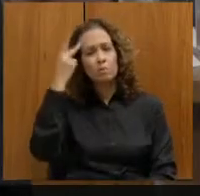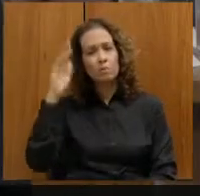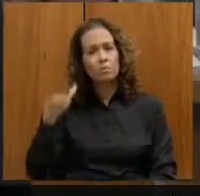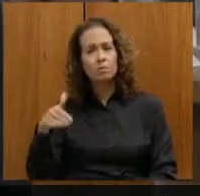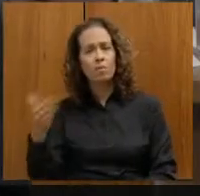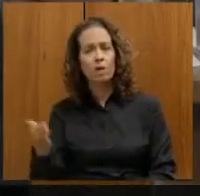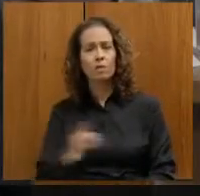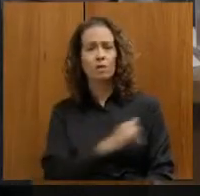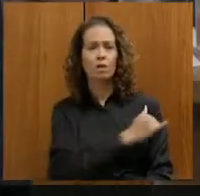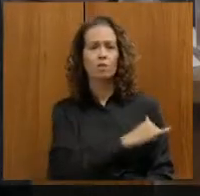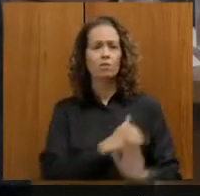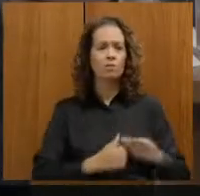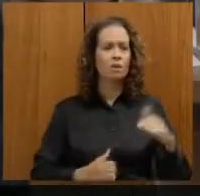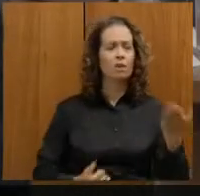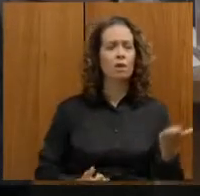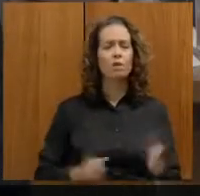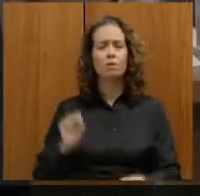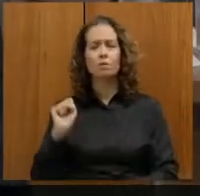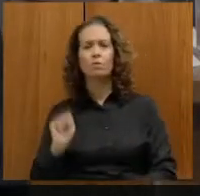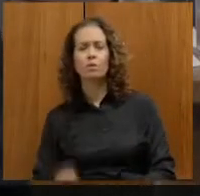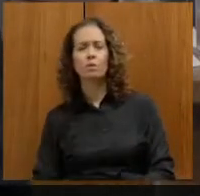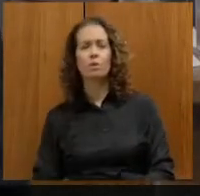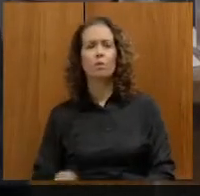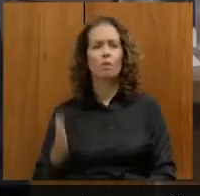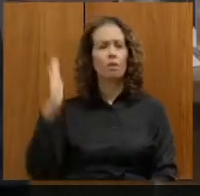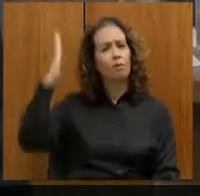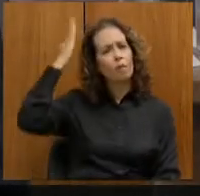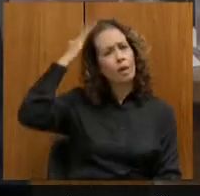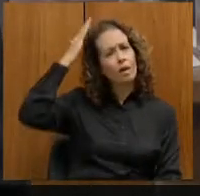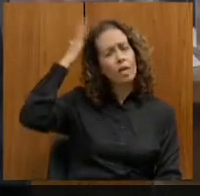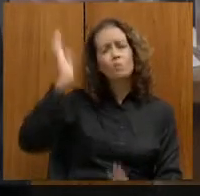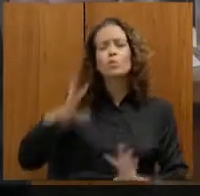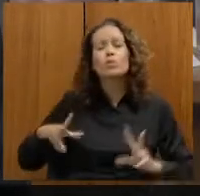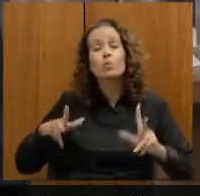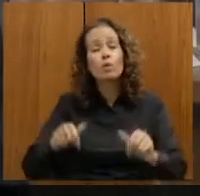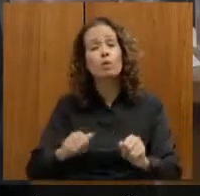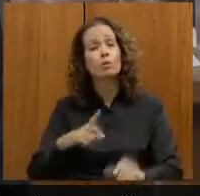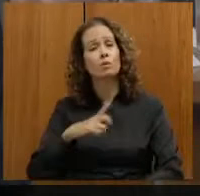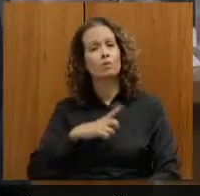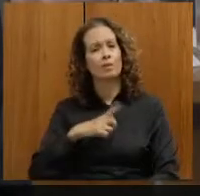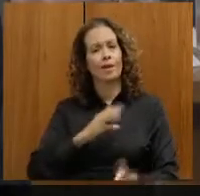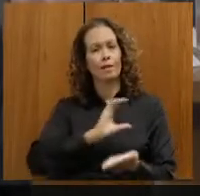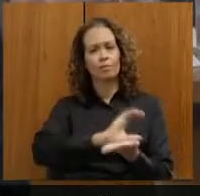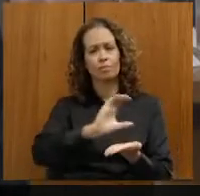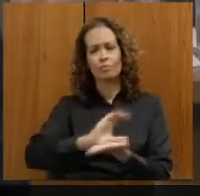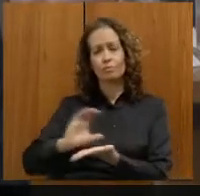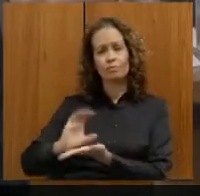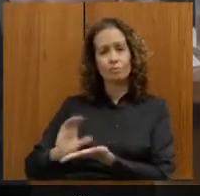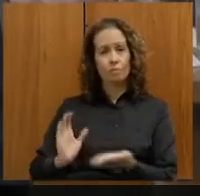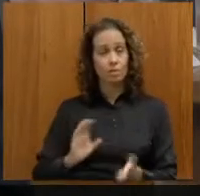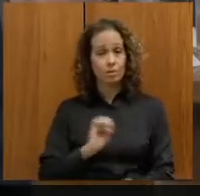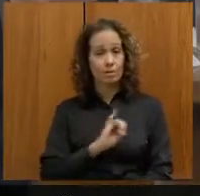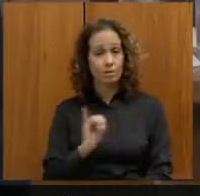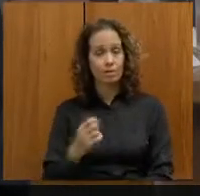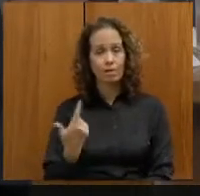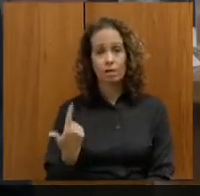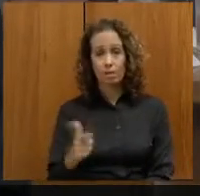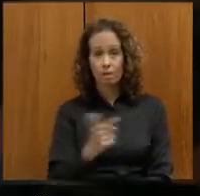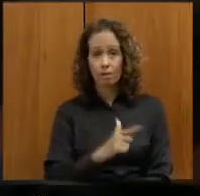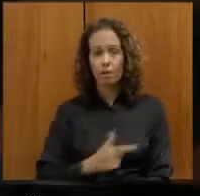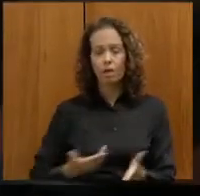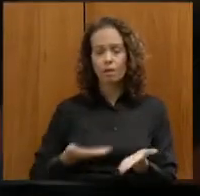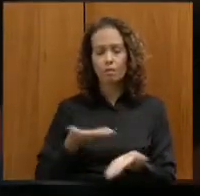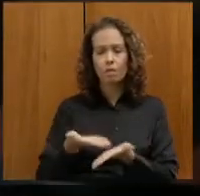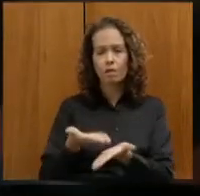do outro lado Espírito Santo Rio Grande do Sul Paraná todos querem investimento todos então se você não tem um tratamento setorial um